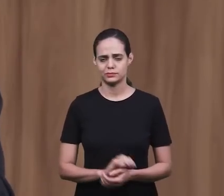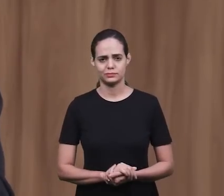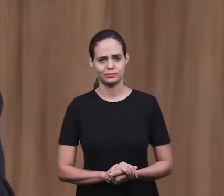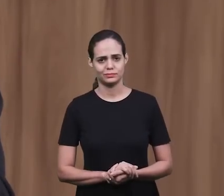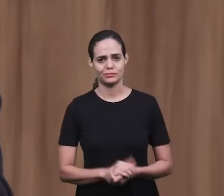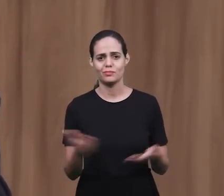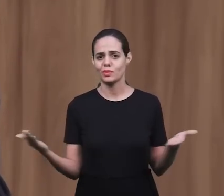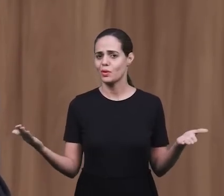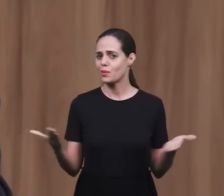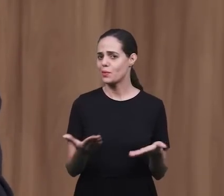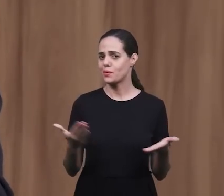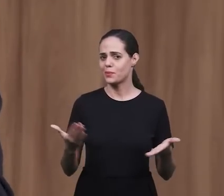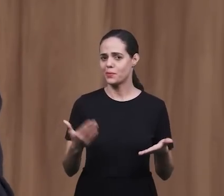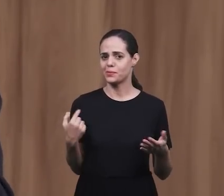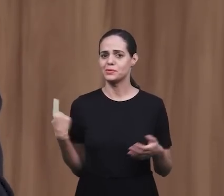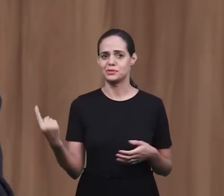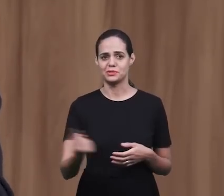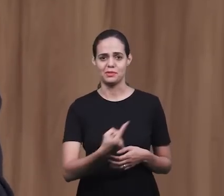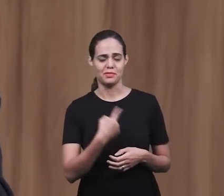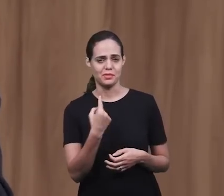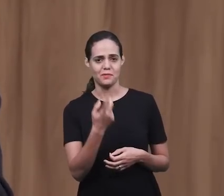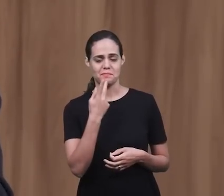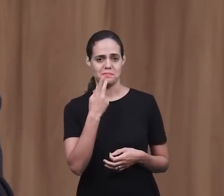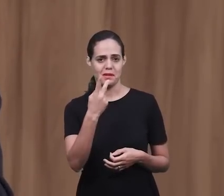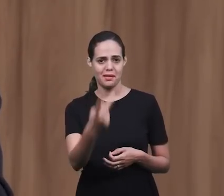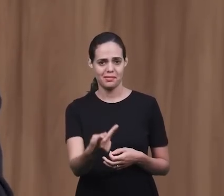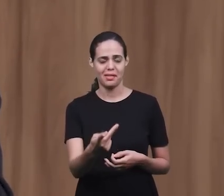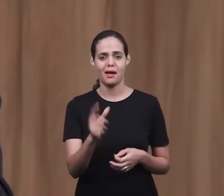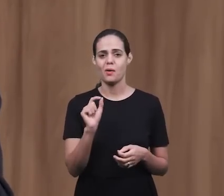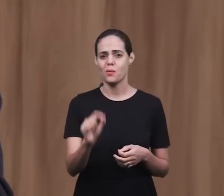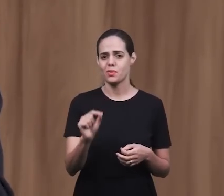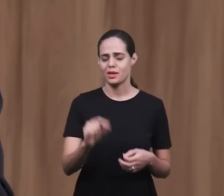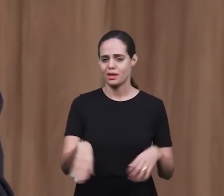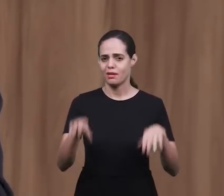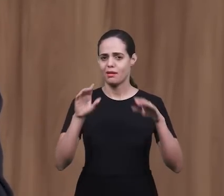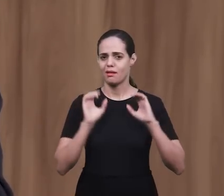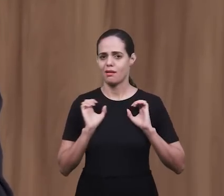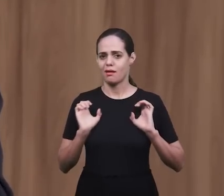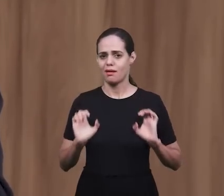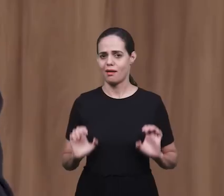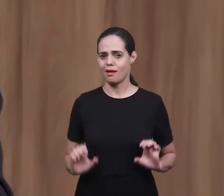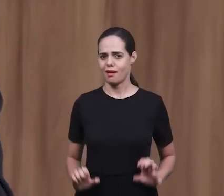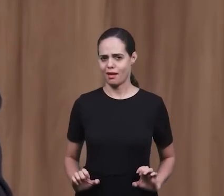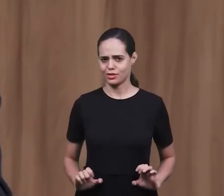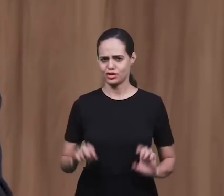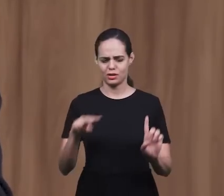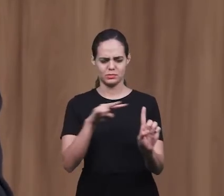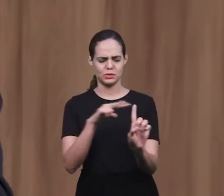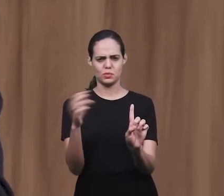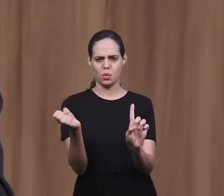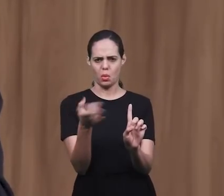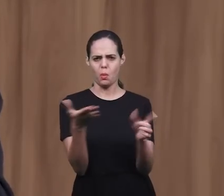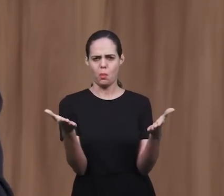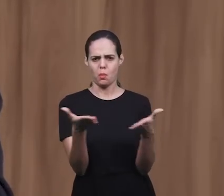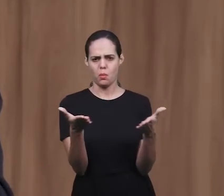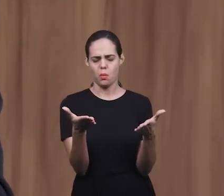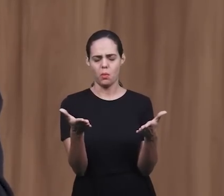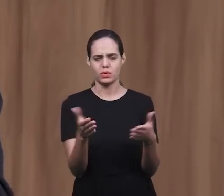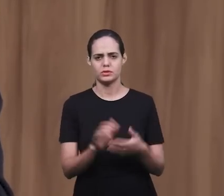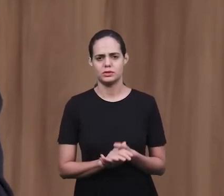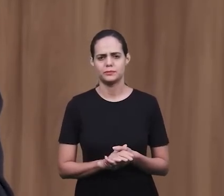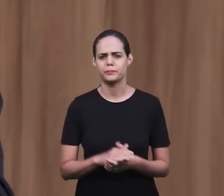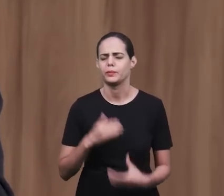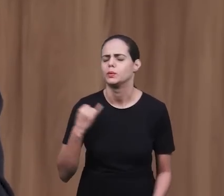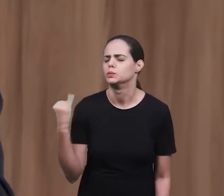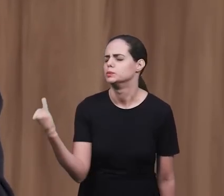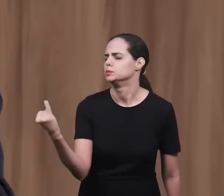início aqui a uma nova colocação sobre a ética, porque nós vamos falar de um aspecto muito importante